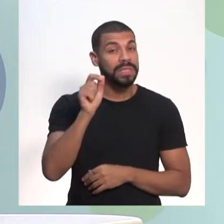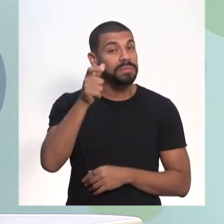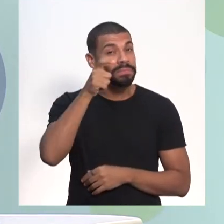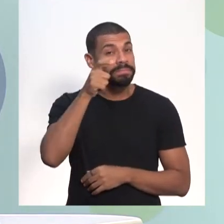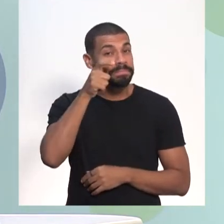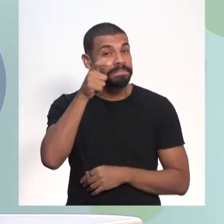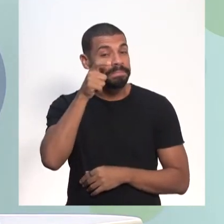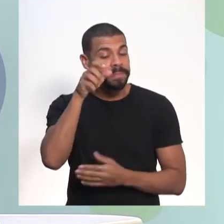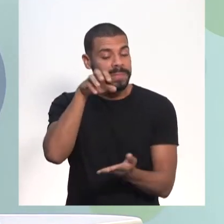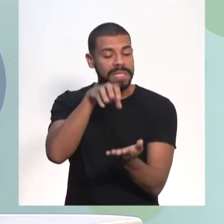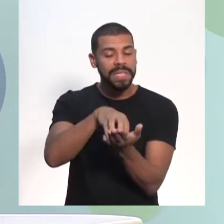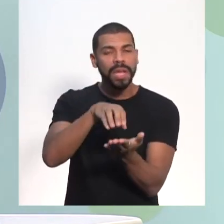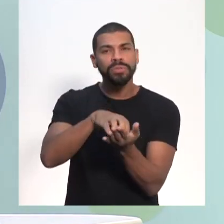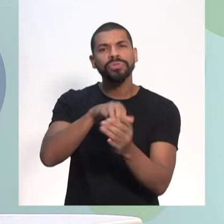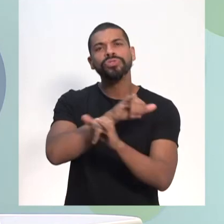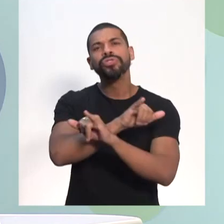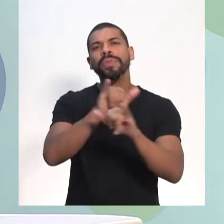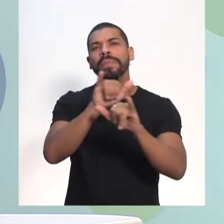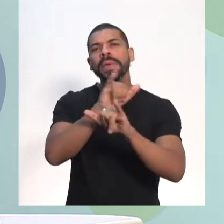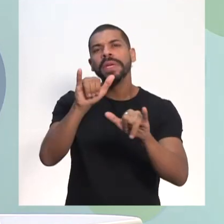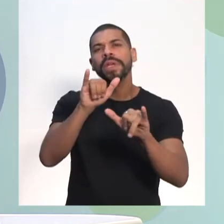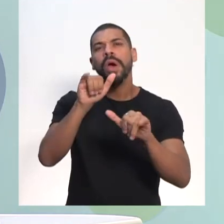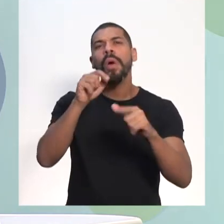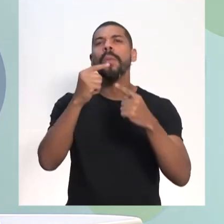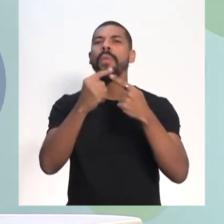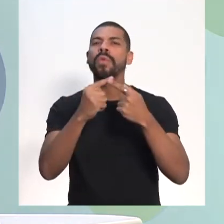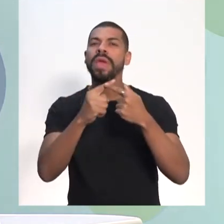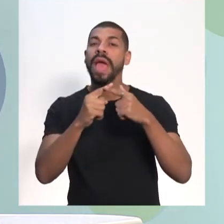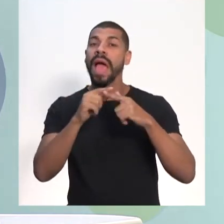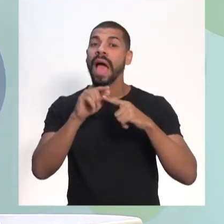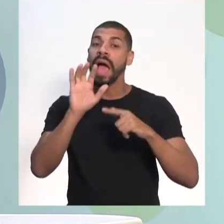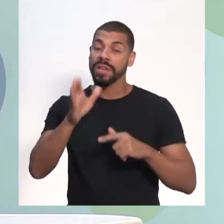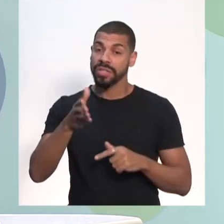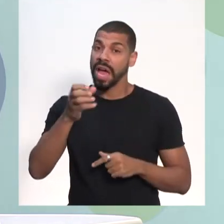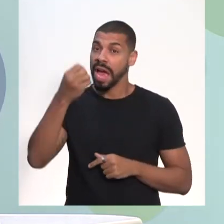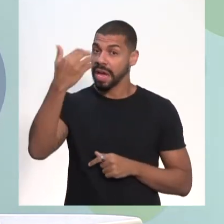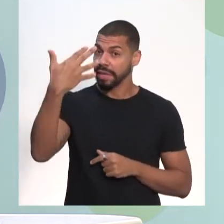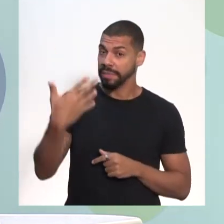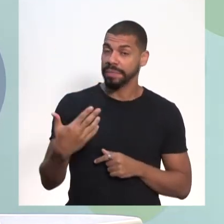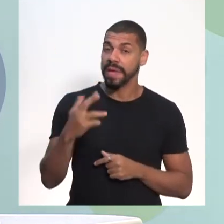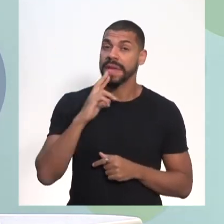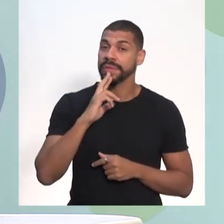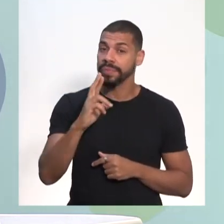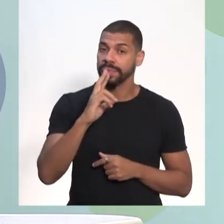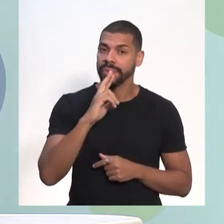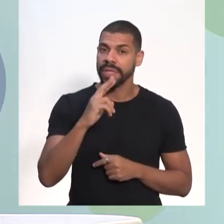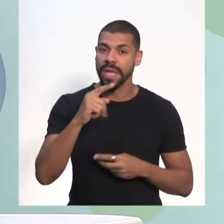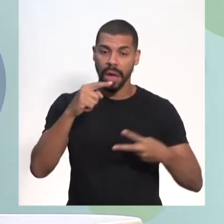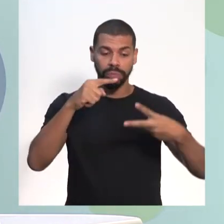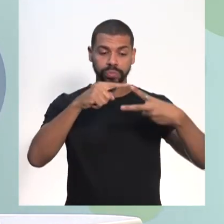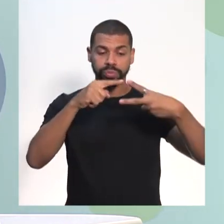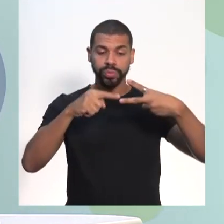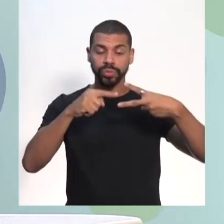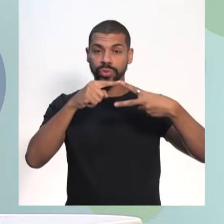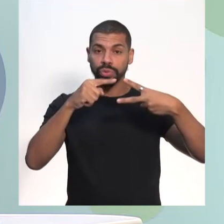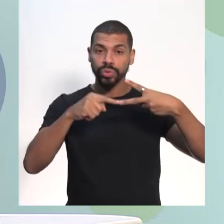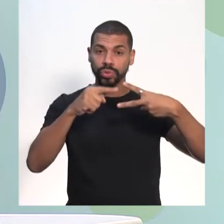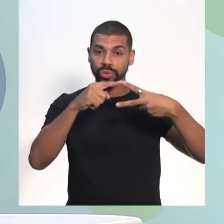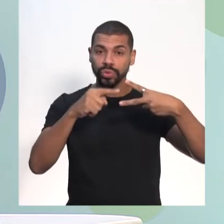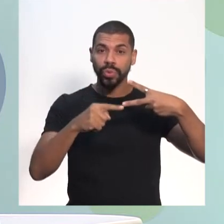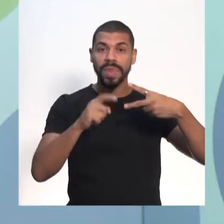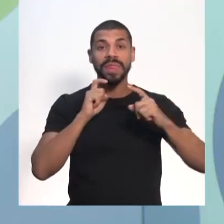do Centro de Mídias, porque, como eu já disse aqui, até respondendo uma pergunta do chat, são 2 ATPCs por